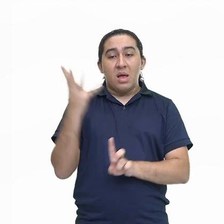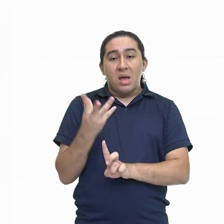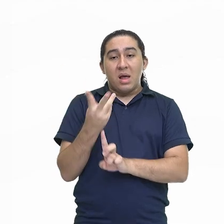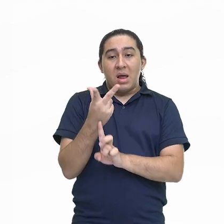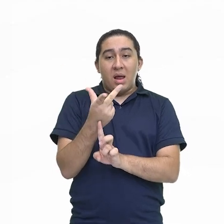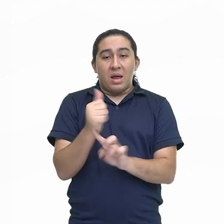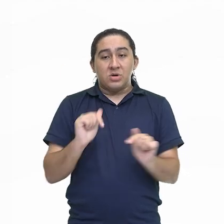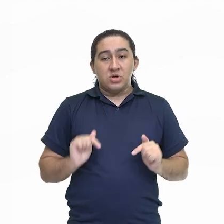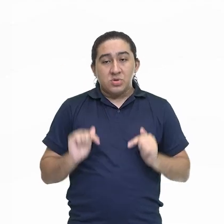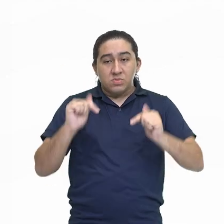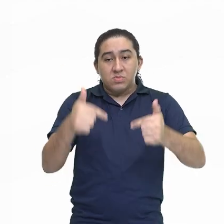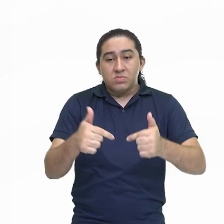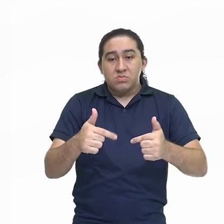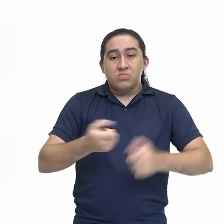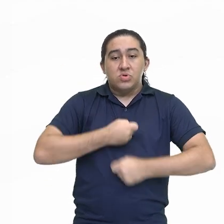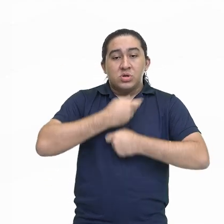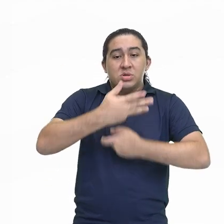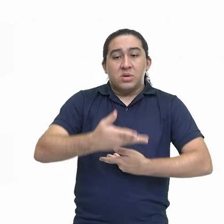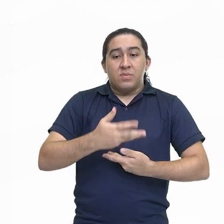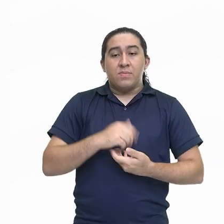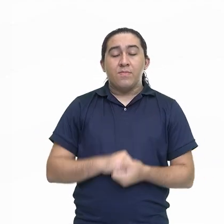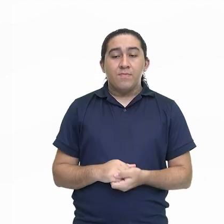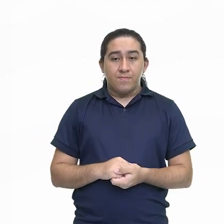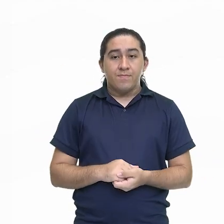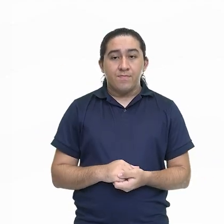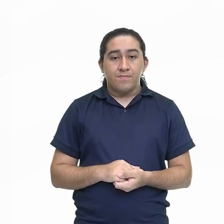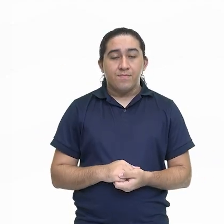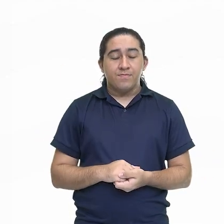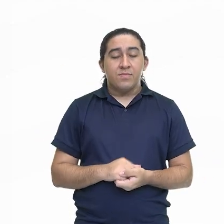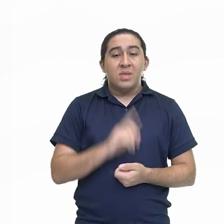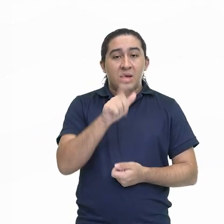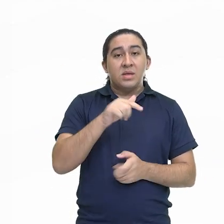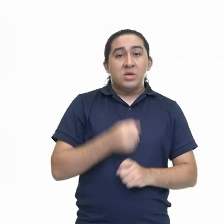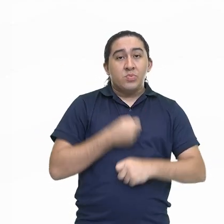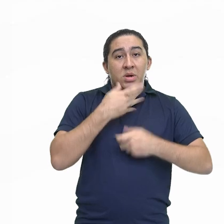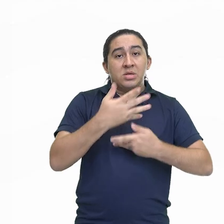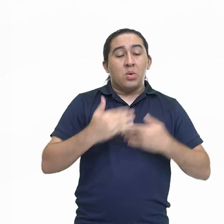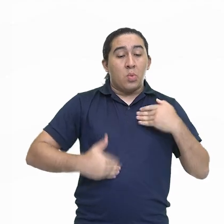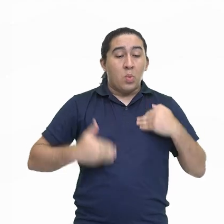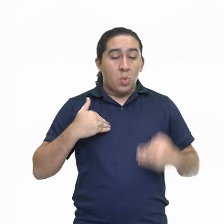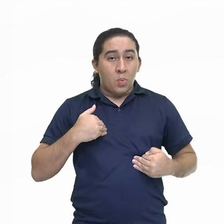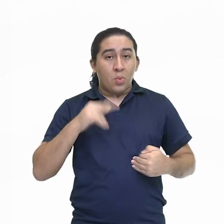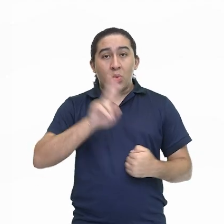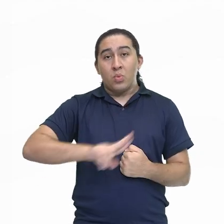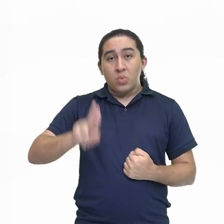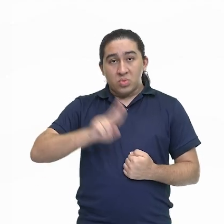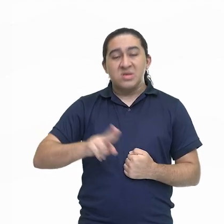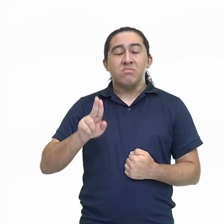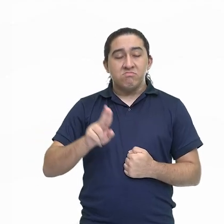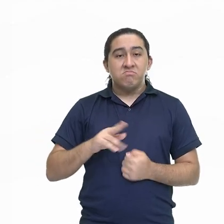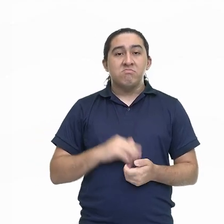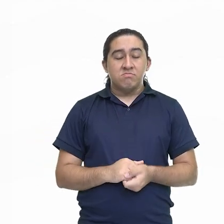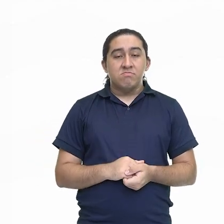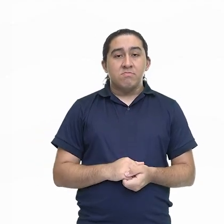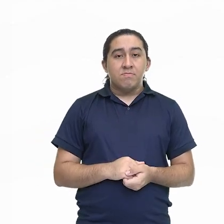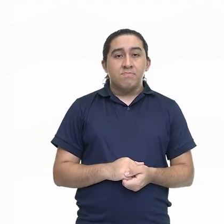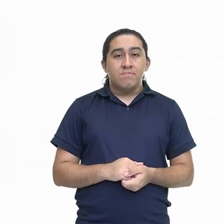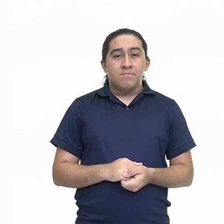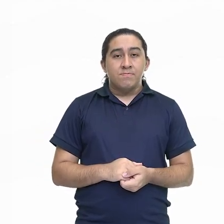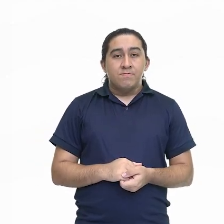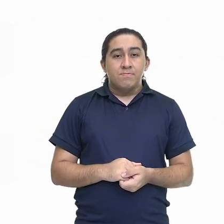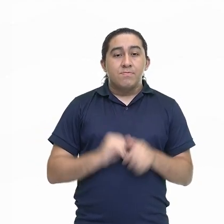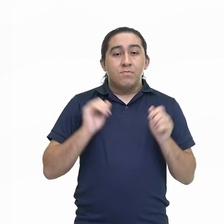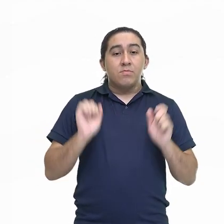performática. Artistas performáticos muitas vezes utilizam seus corpos como meio de expressão. A performance pode